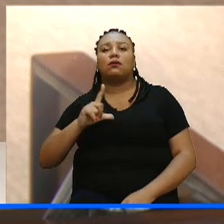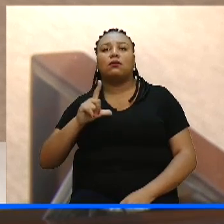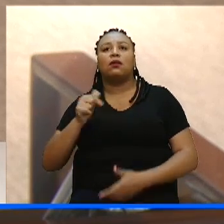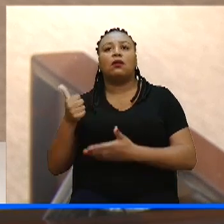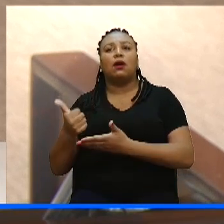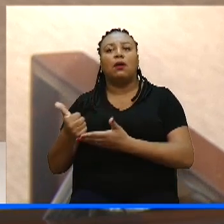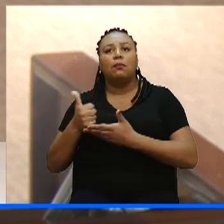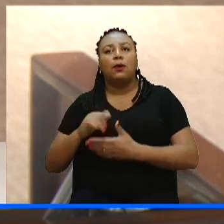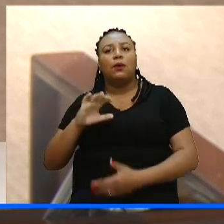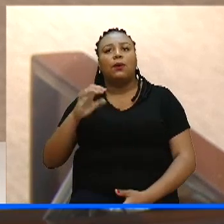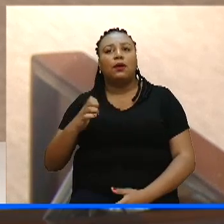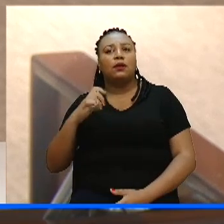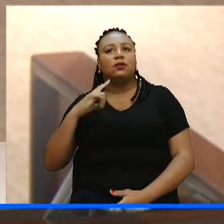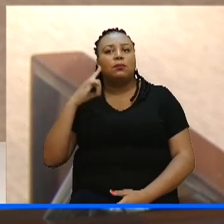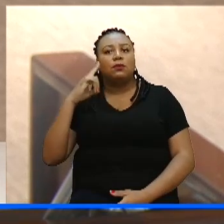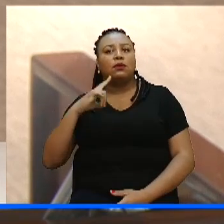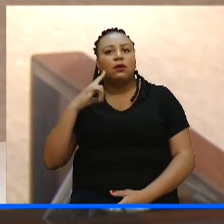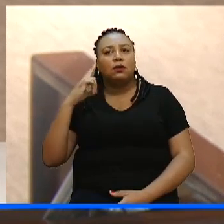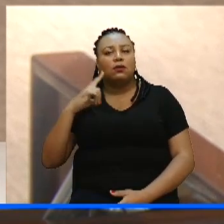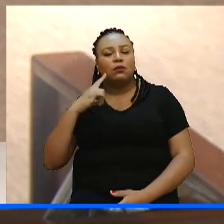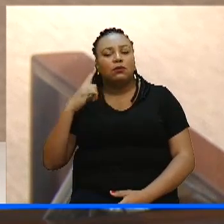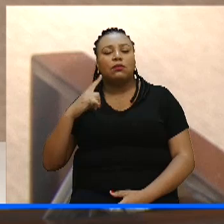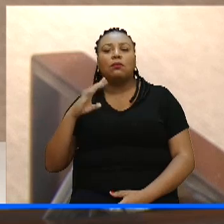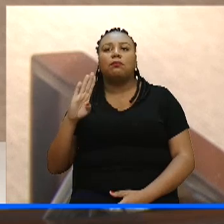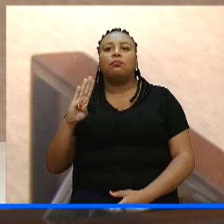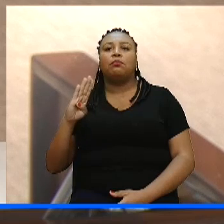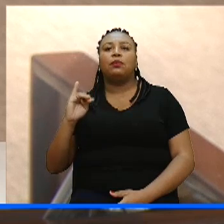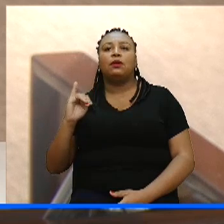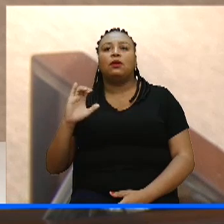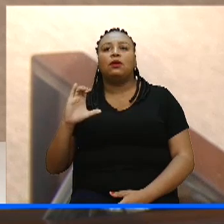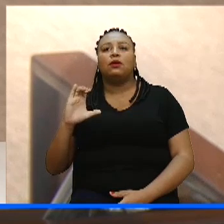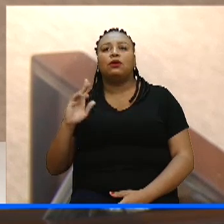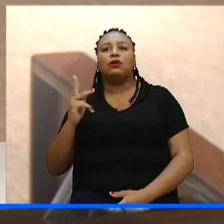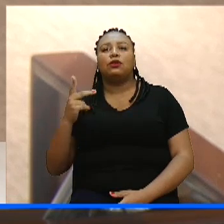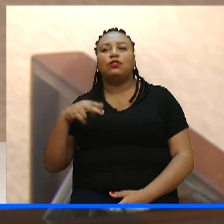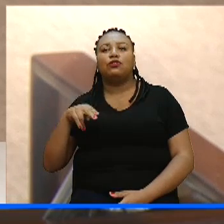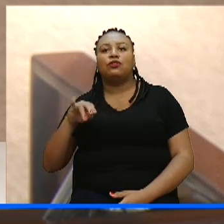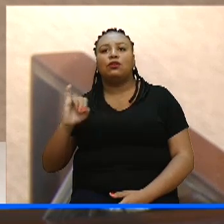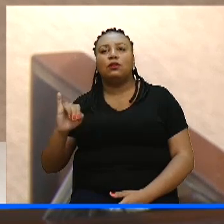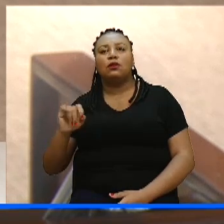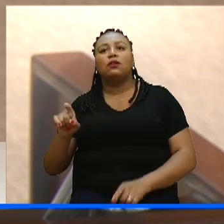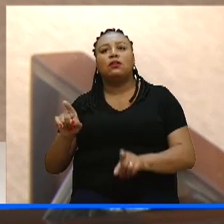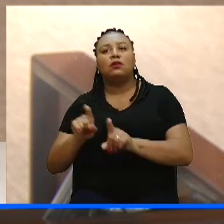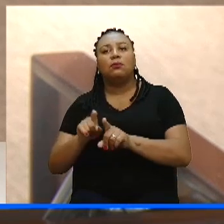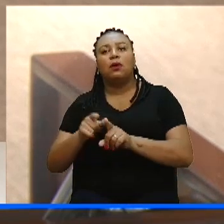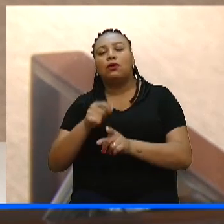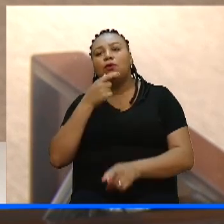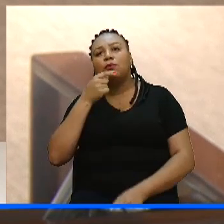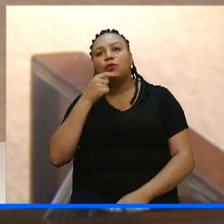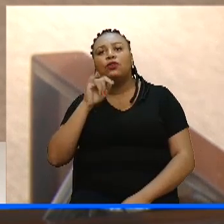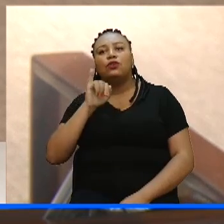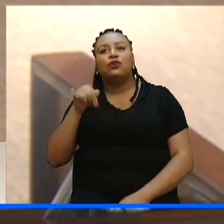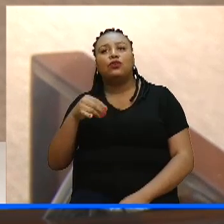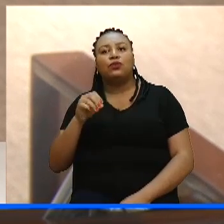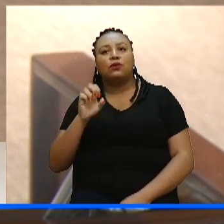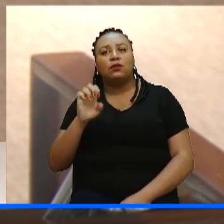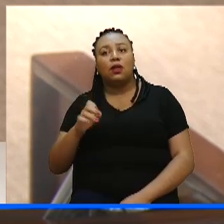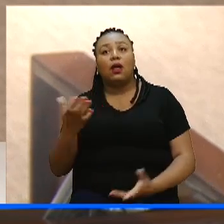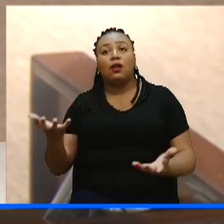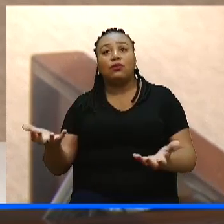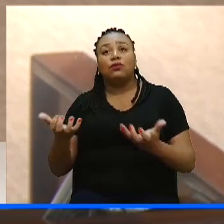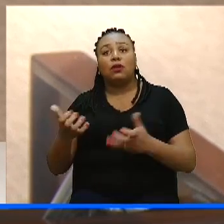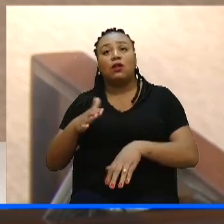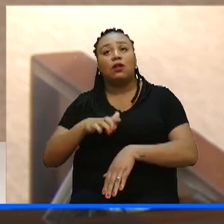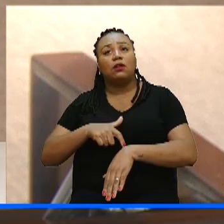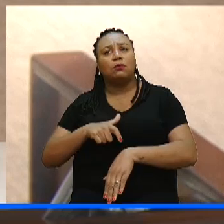pelo executado número bunker i e também pelo cebc senso do nosso gabinete nós queremos nesse momento